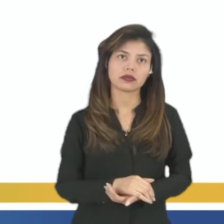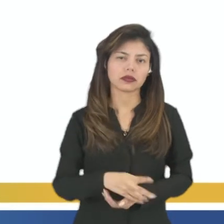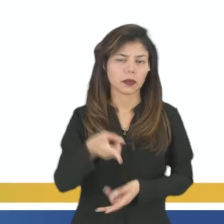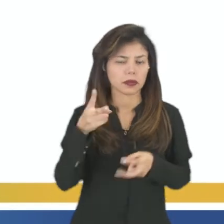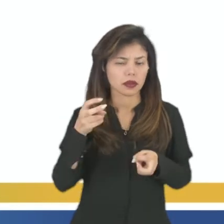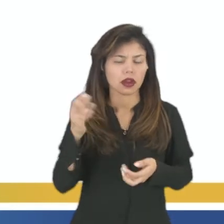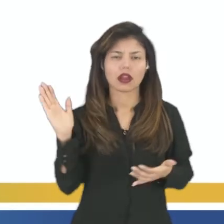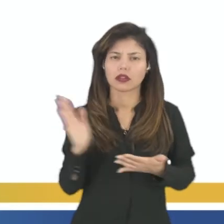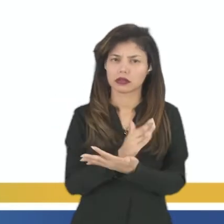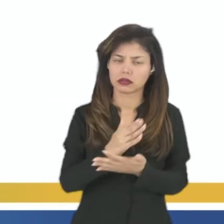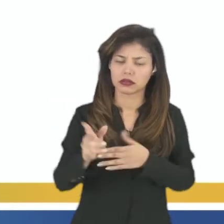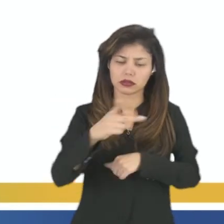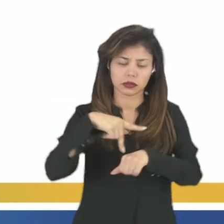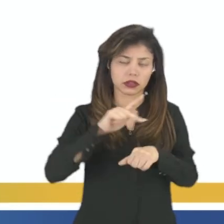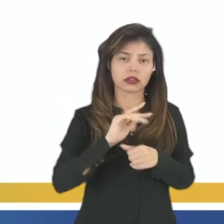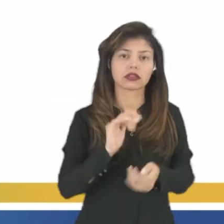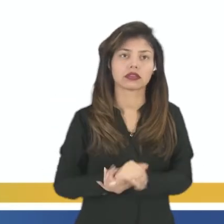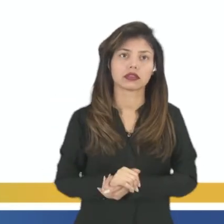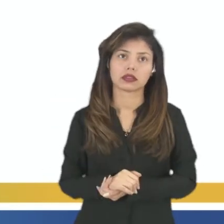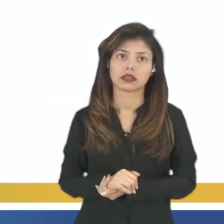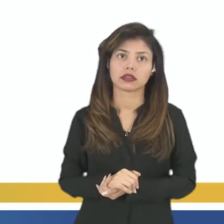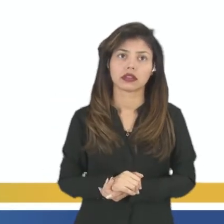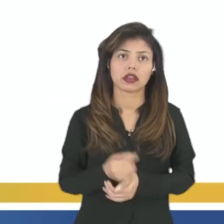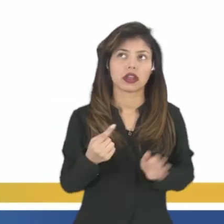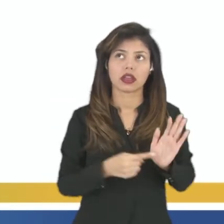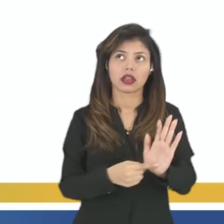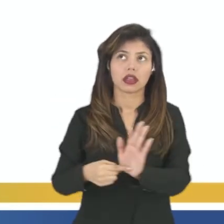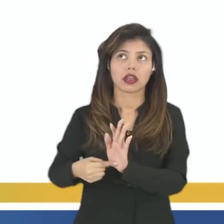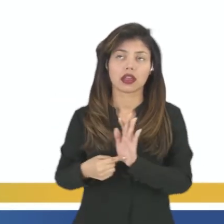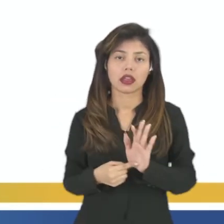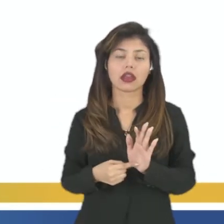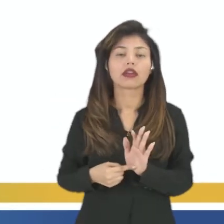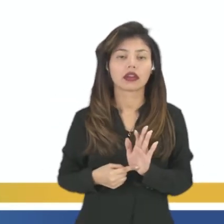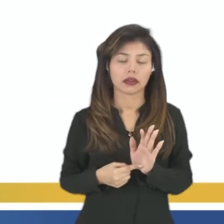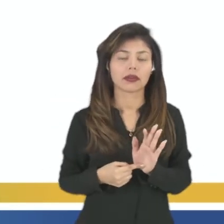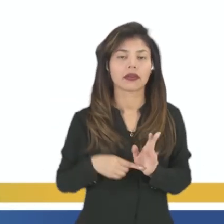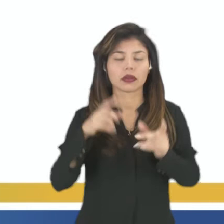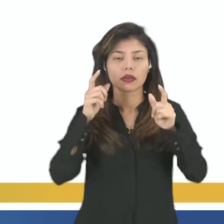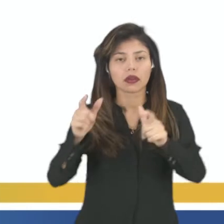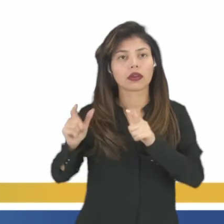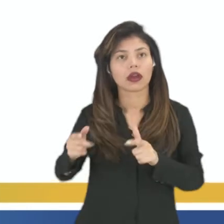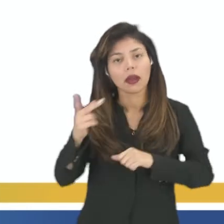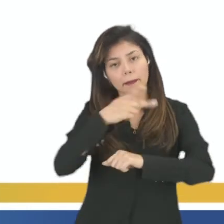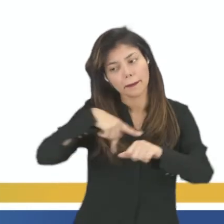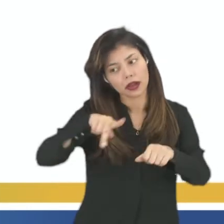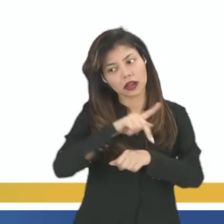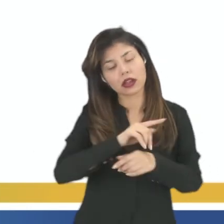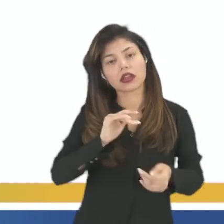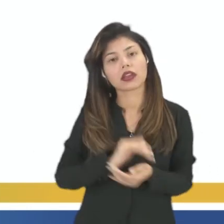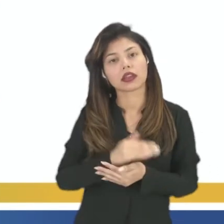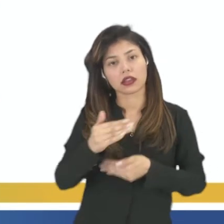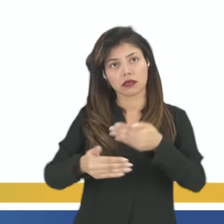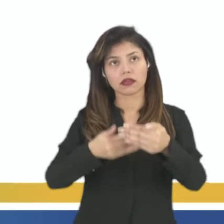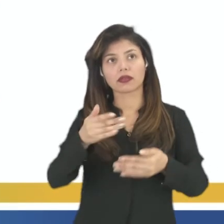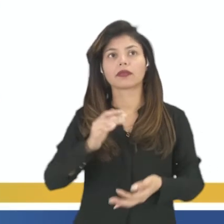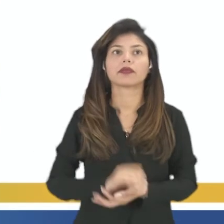alguns países emergentes que estão dentro, né, desse cenário aí como países e cidade